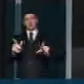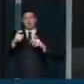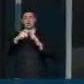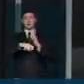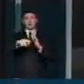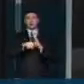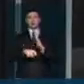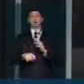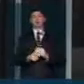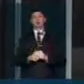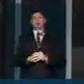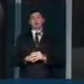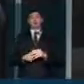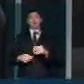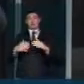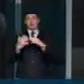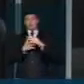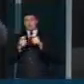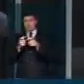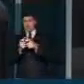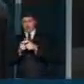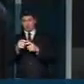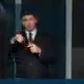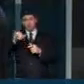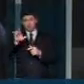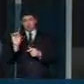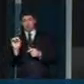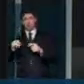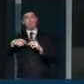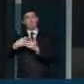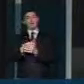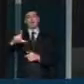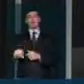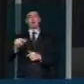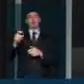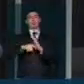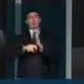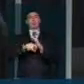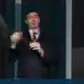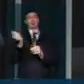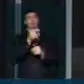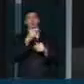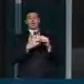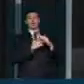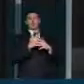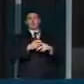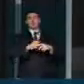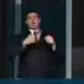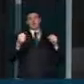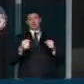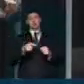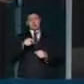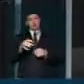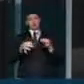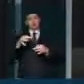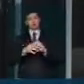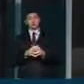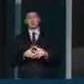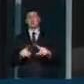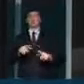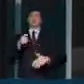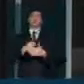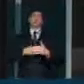tributária, aonde os pequenos e os micro pagam muito menos impostos. E isso é de justiça. Mas há muitas